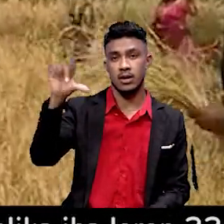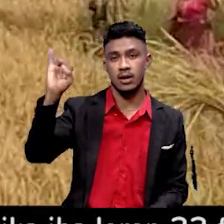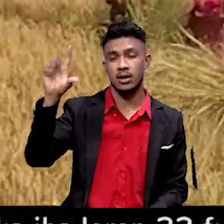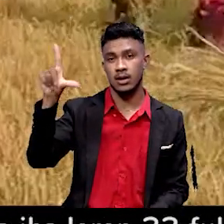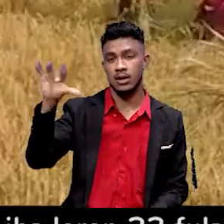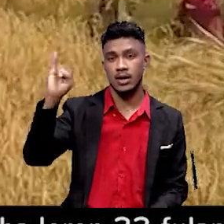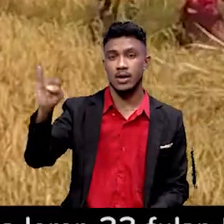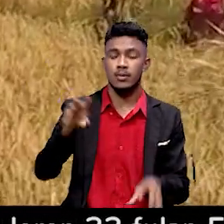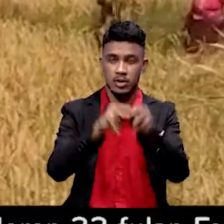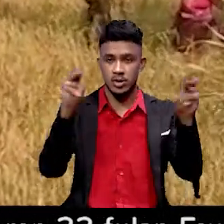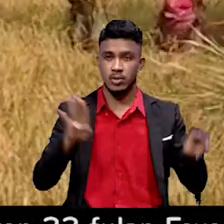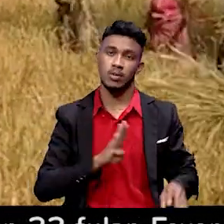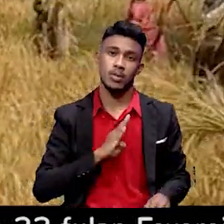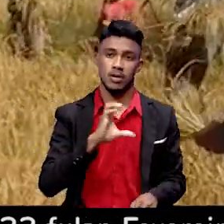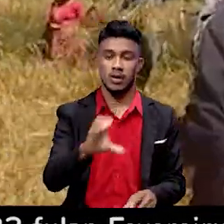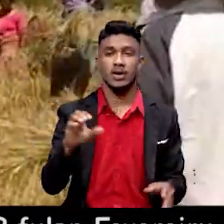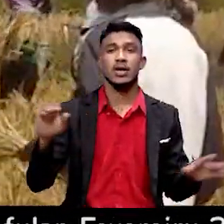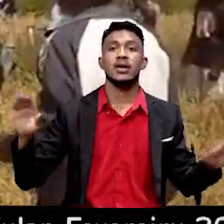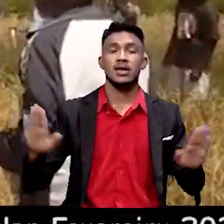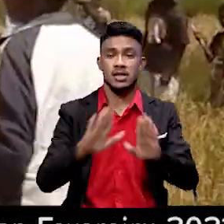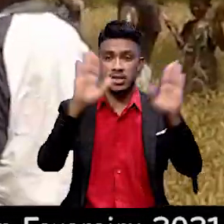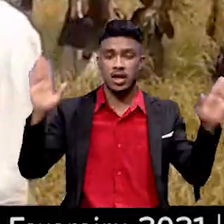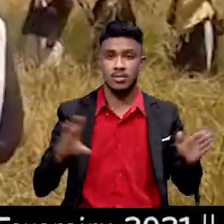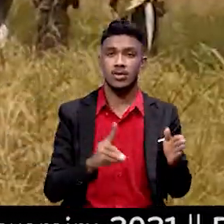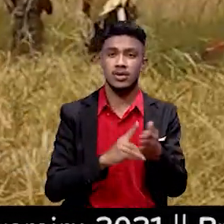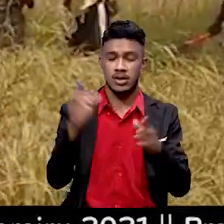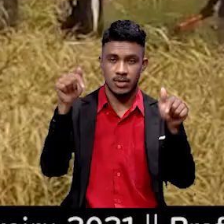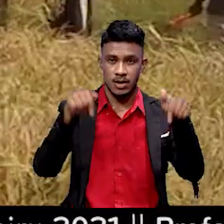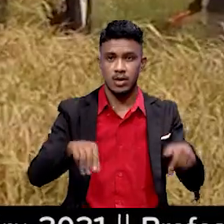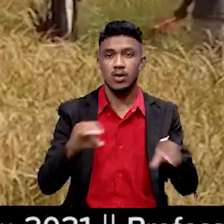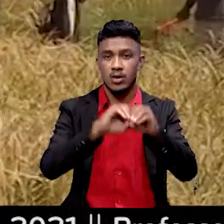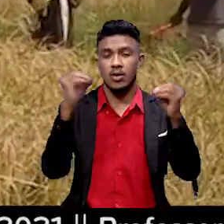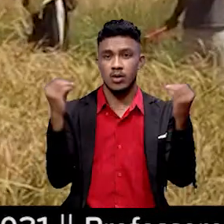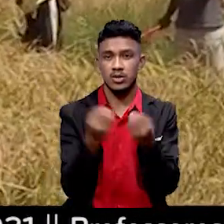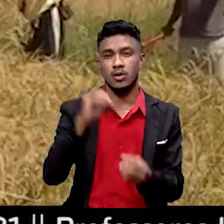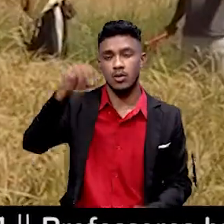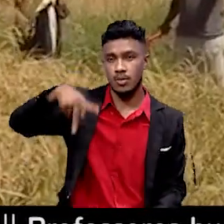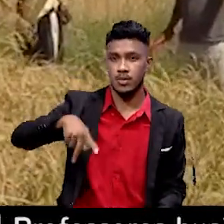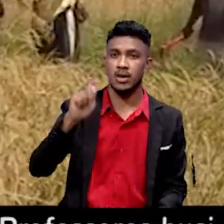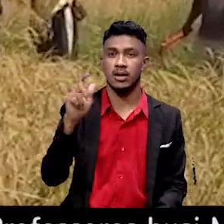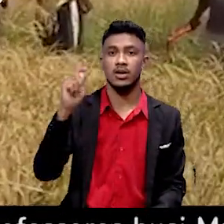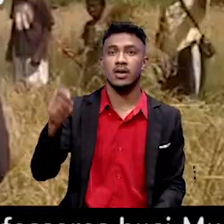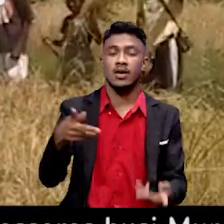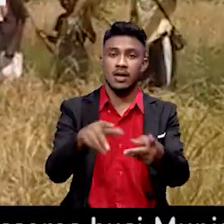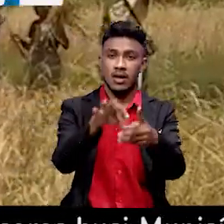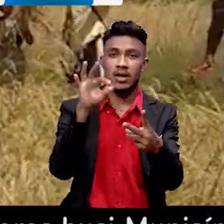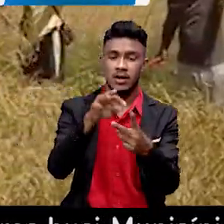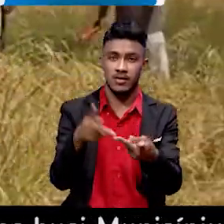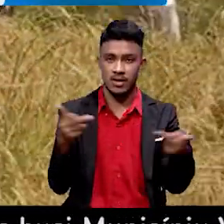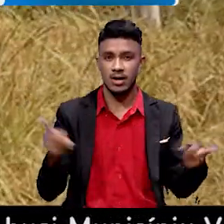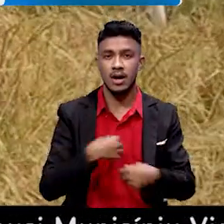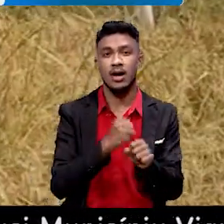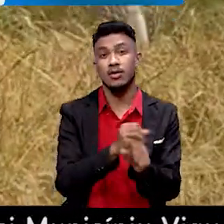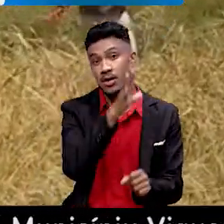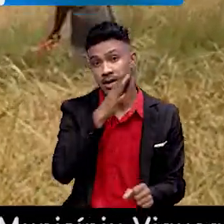município Bocau e a sábado semana nem. Organização Popular Trabalhador Timorense hili fatinne hodi halo natar tambarai wai